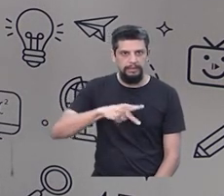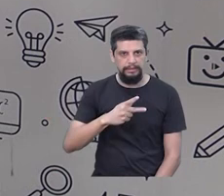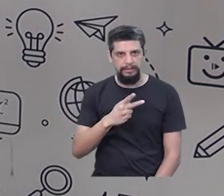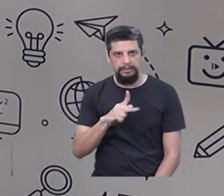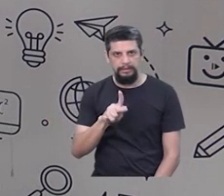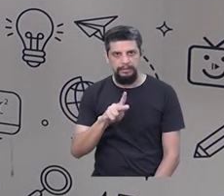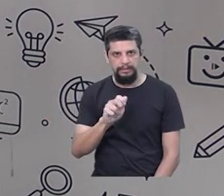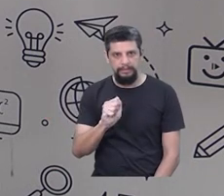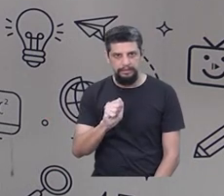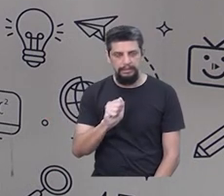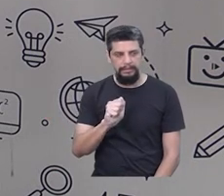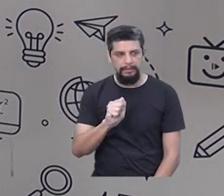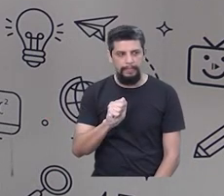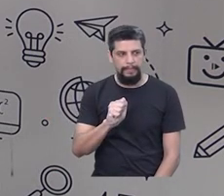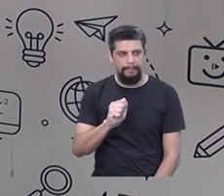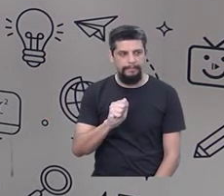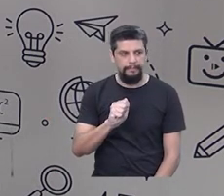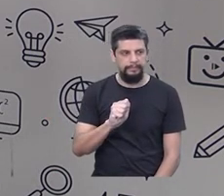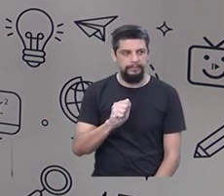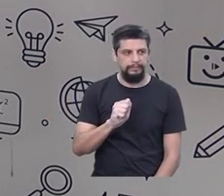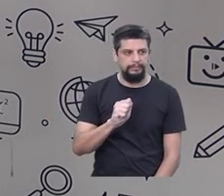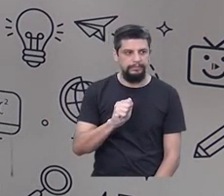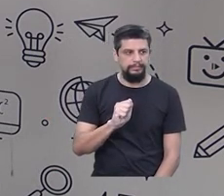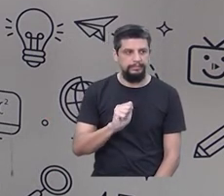O país é Alemanha.